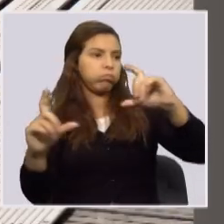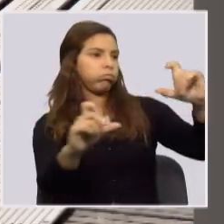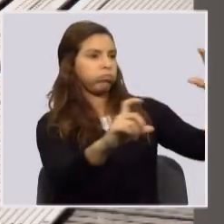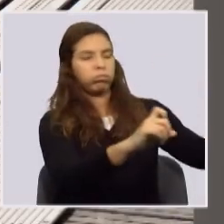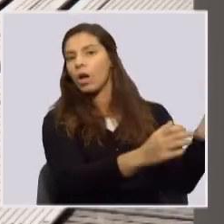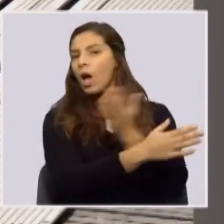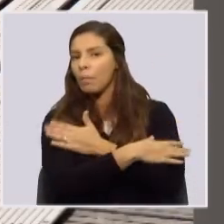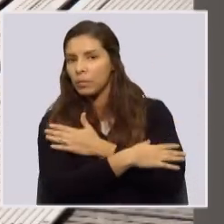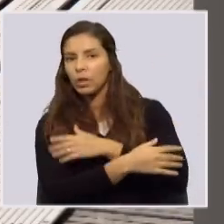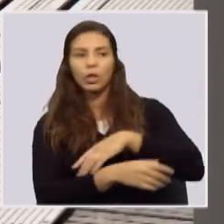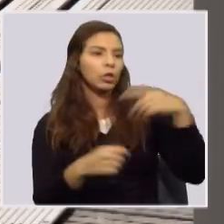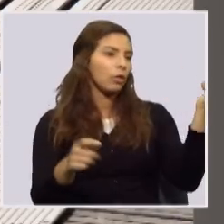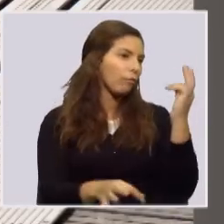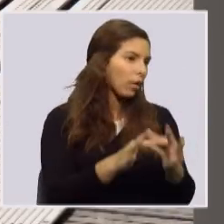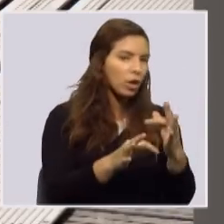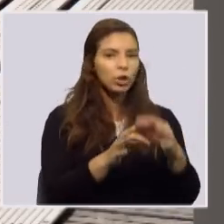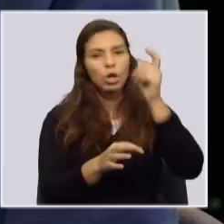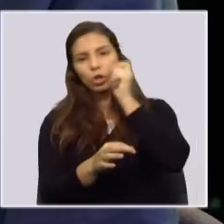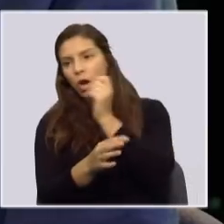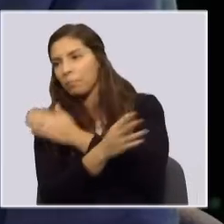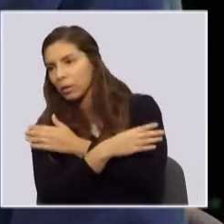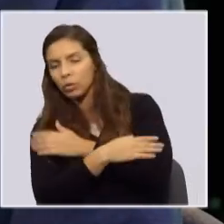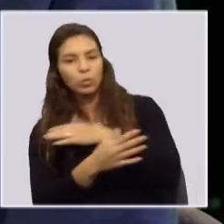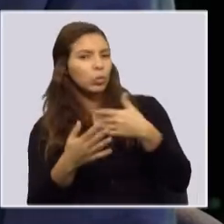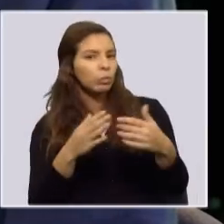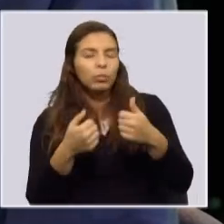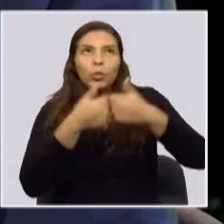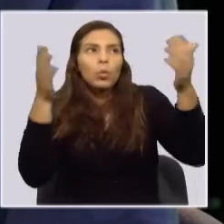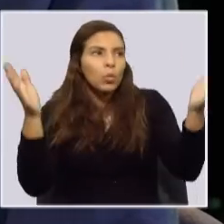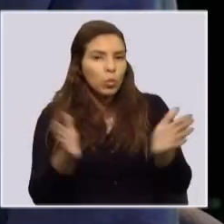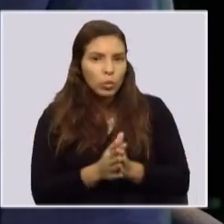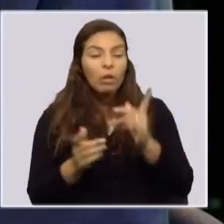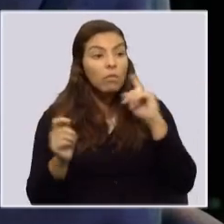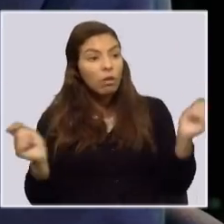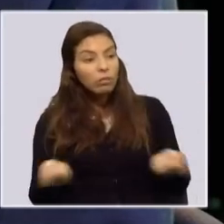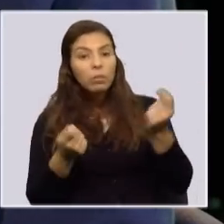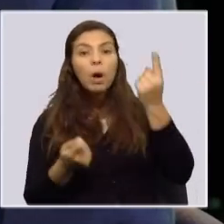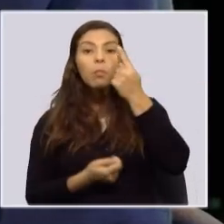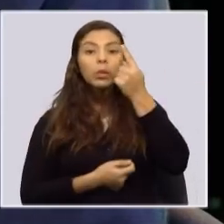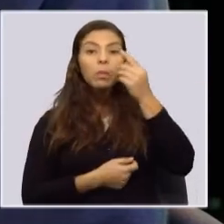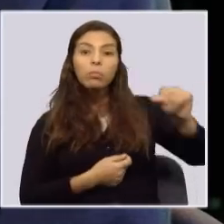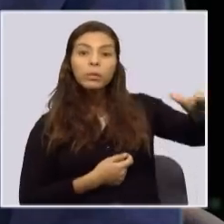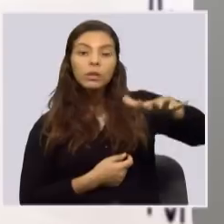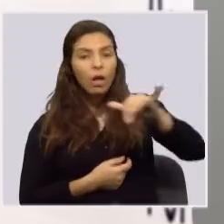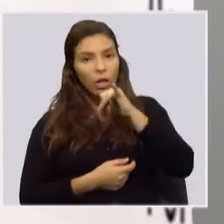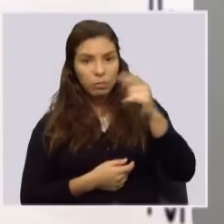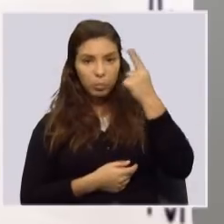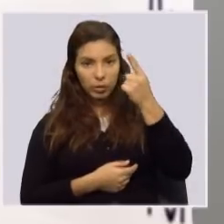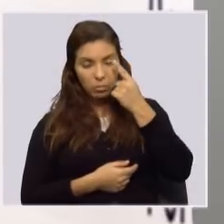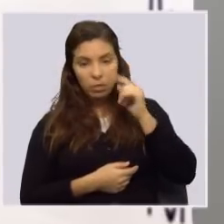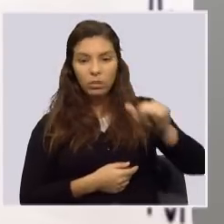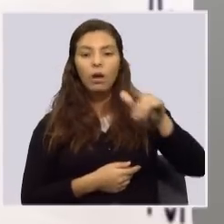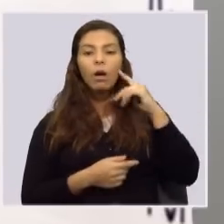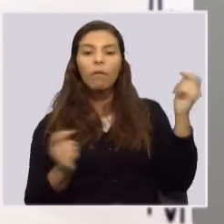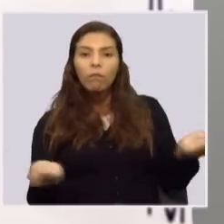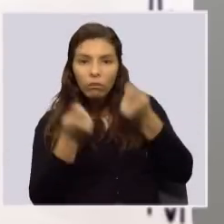fotografar tudo, desde amigas a amigos, a festas e eventos que aconteciam em Portimão também. E foi